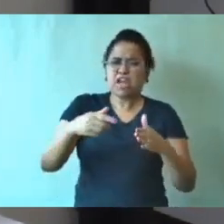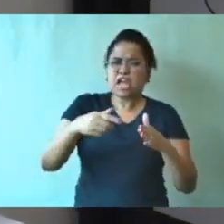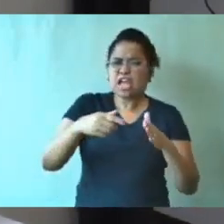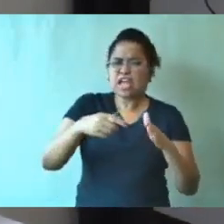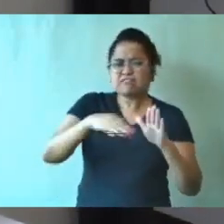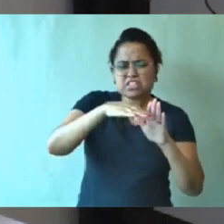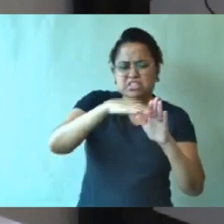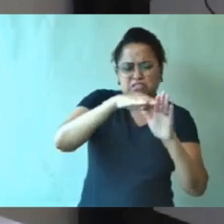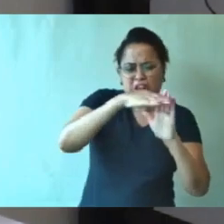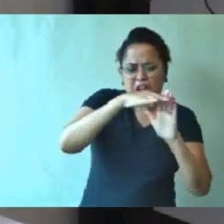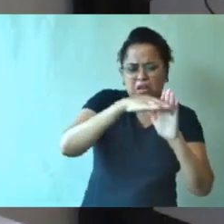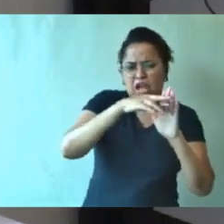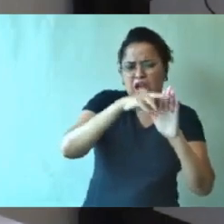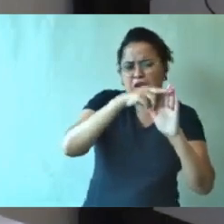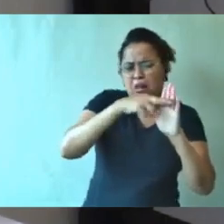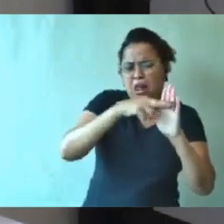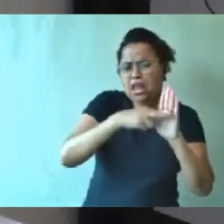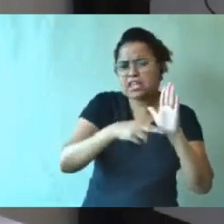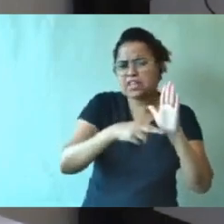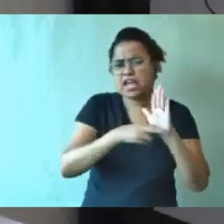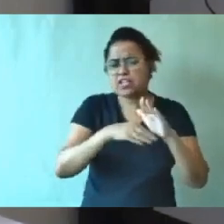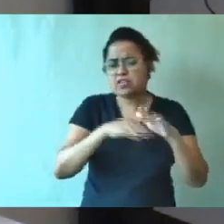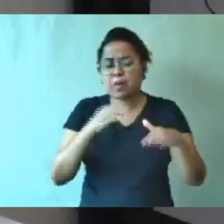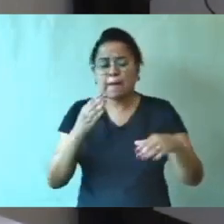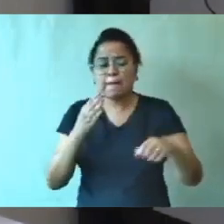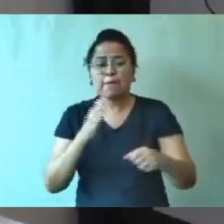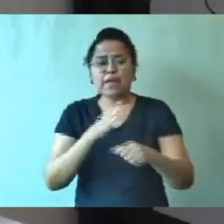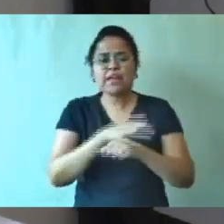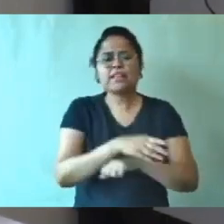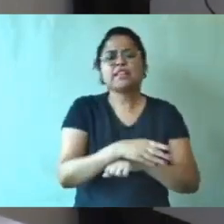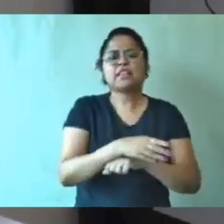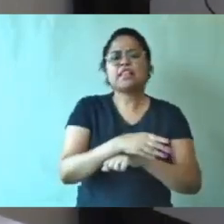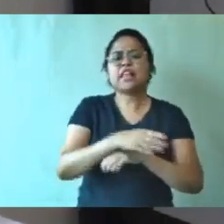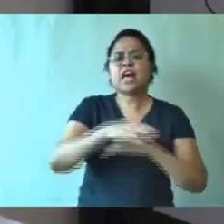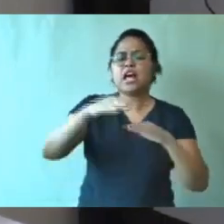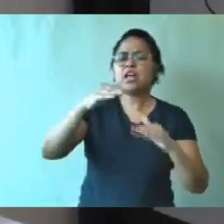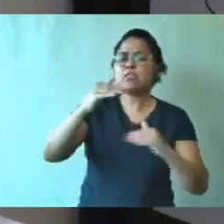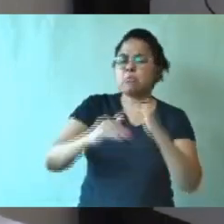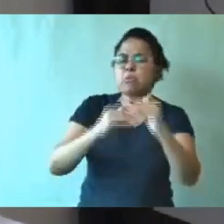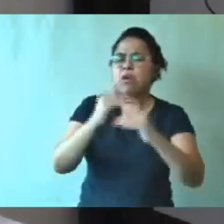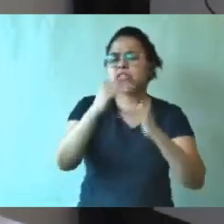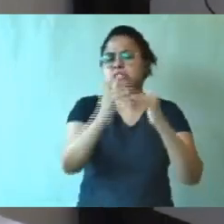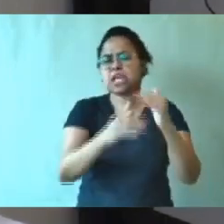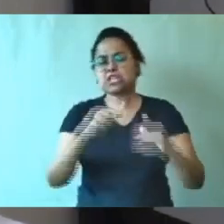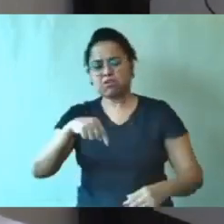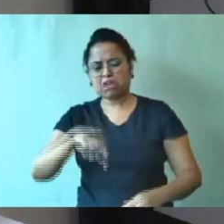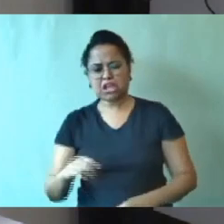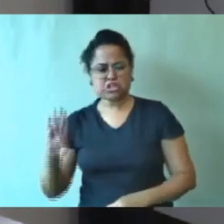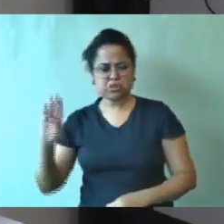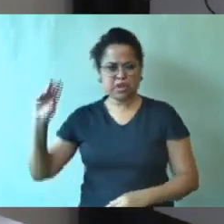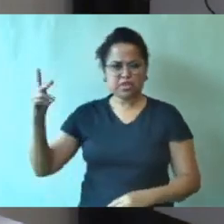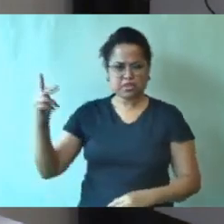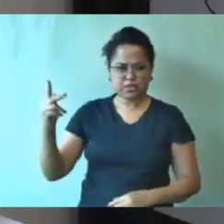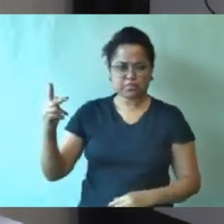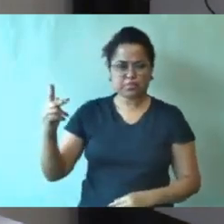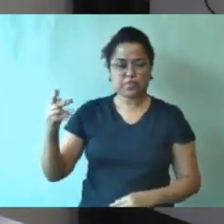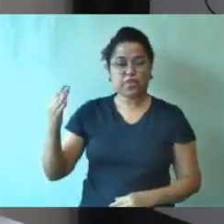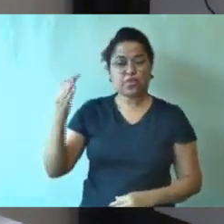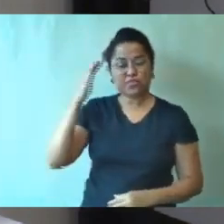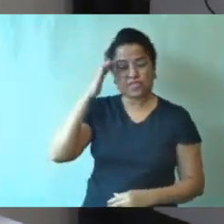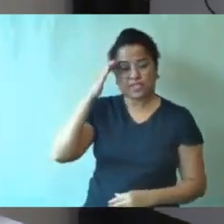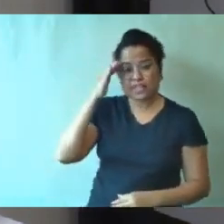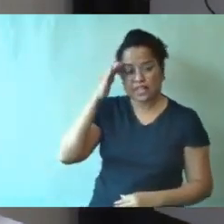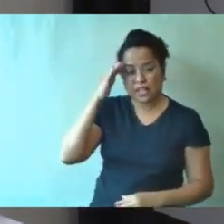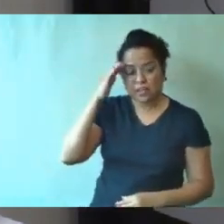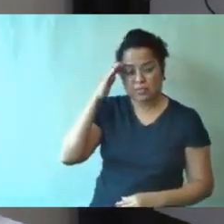credenciais para entrar no processo de Belo Horizonte. Nós entendemos, pela fala do senhor, as intenções, mas a gente quer entender